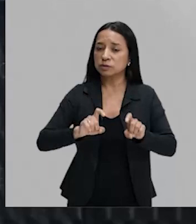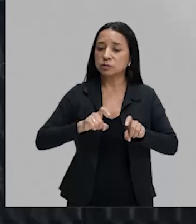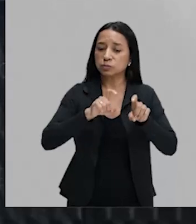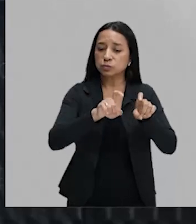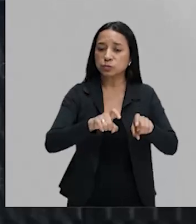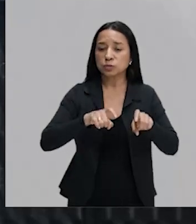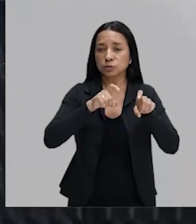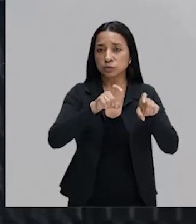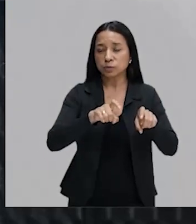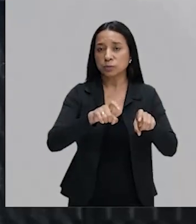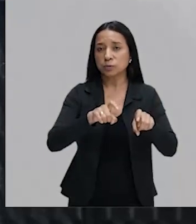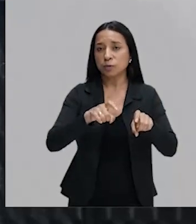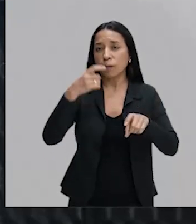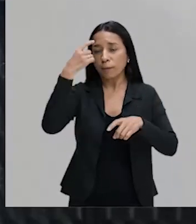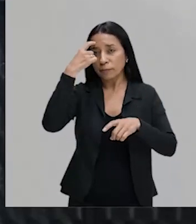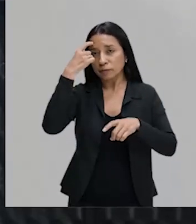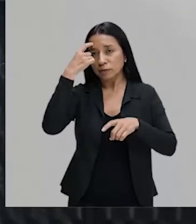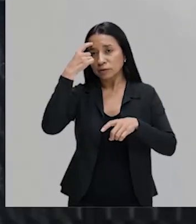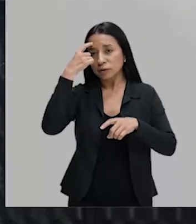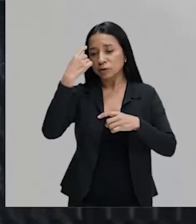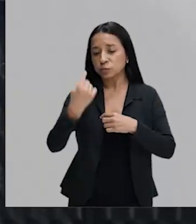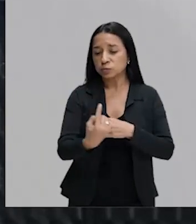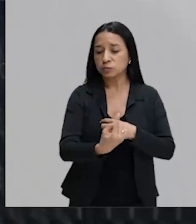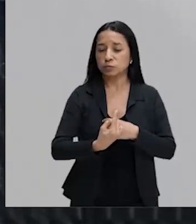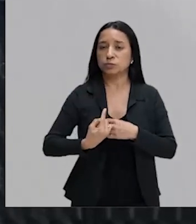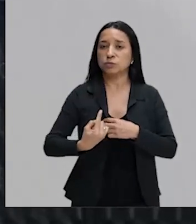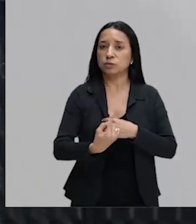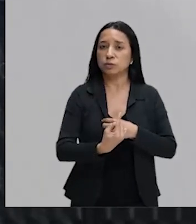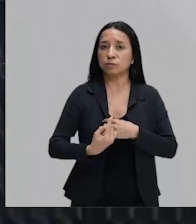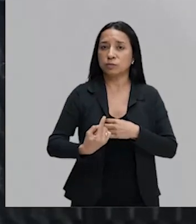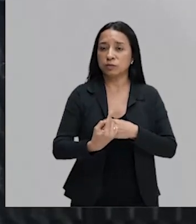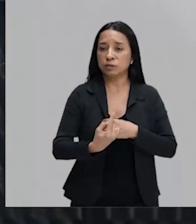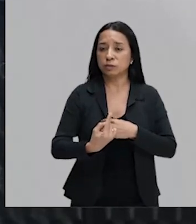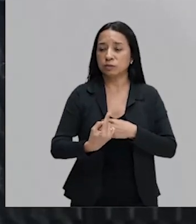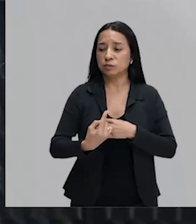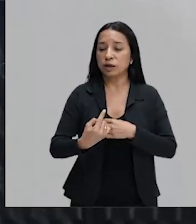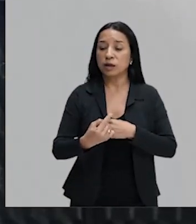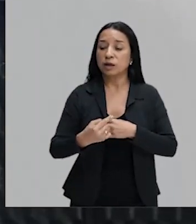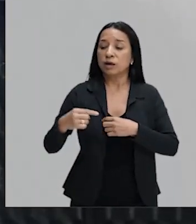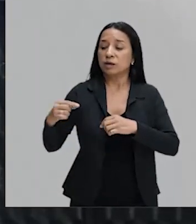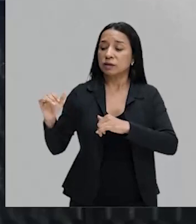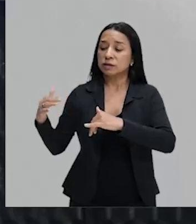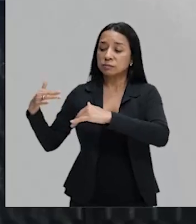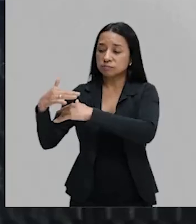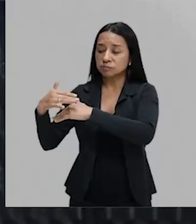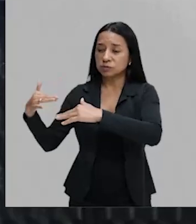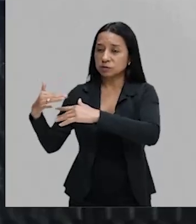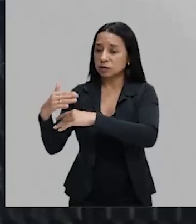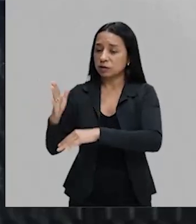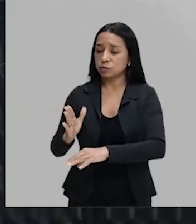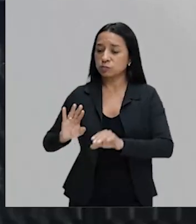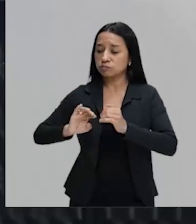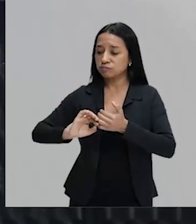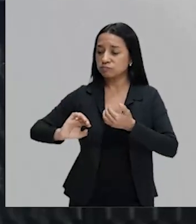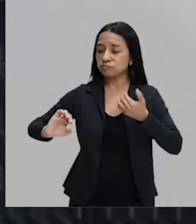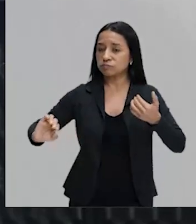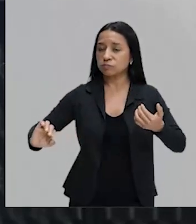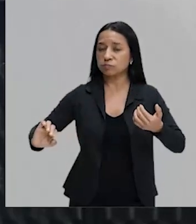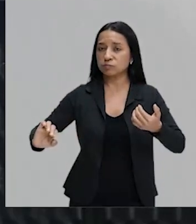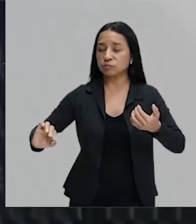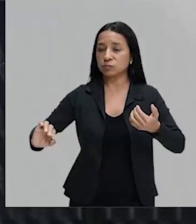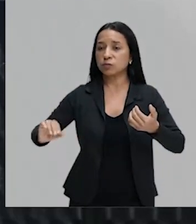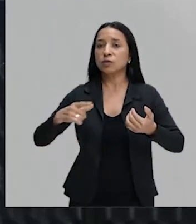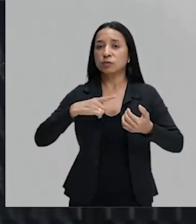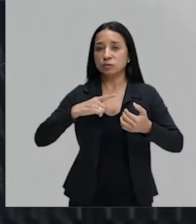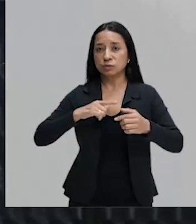aquela mentalidade de isolamento da área urbana, aquela mentalidade de manter o